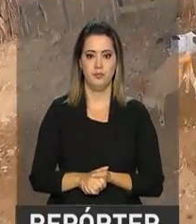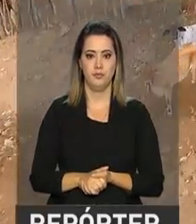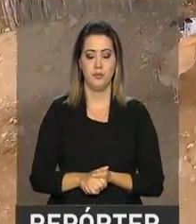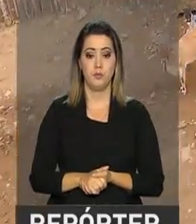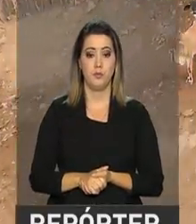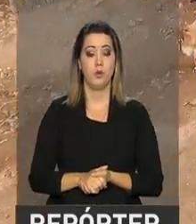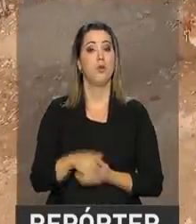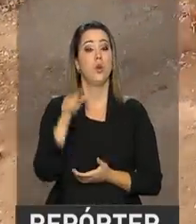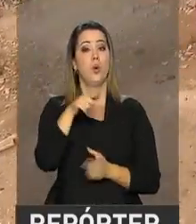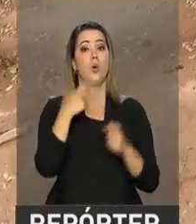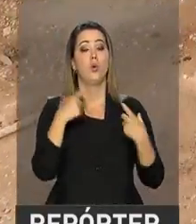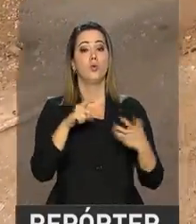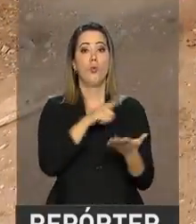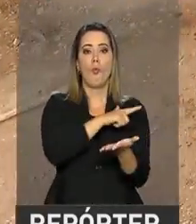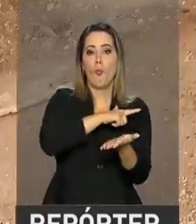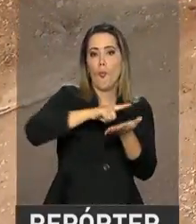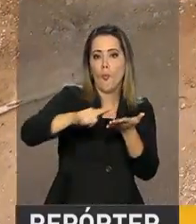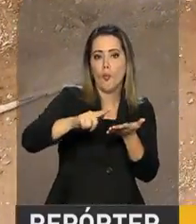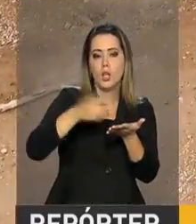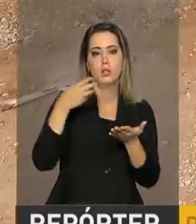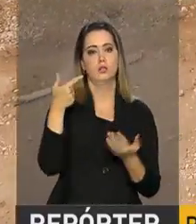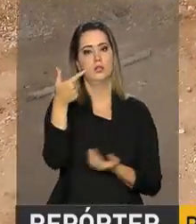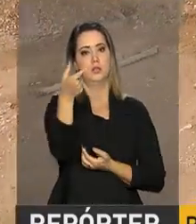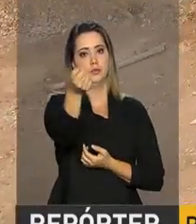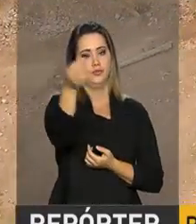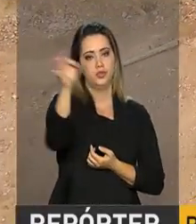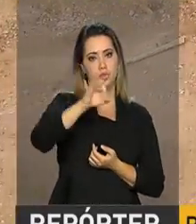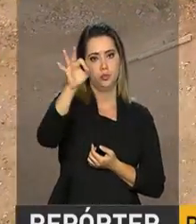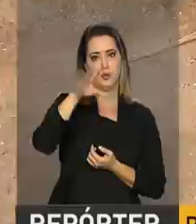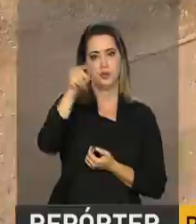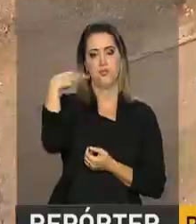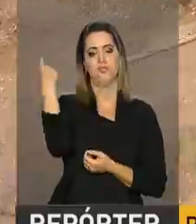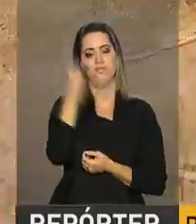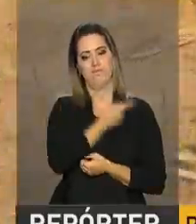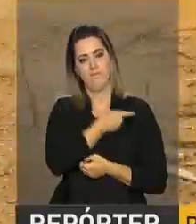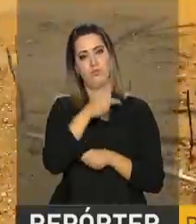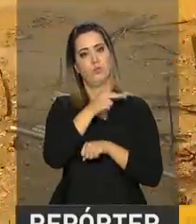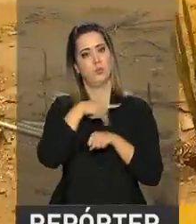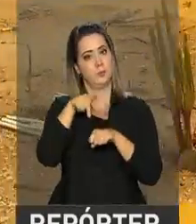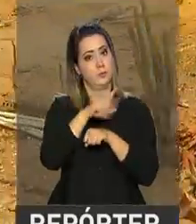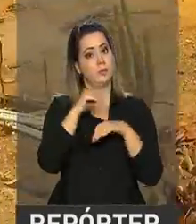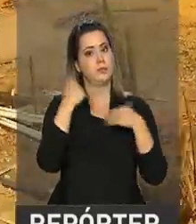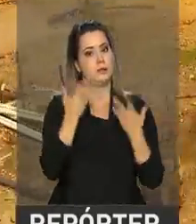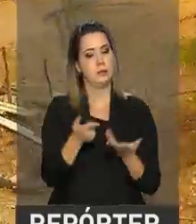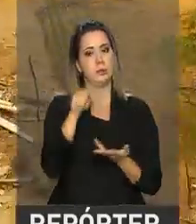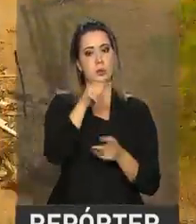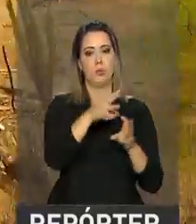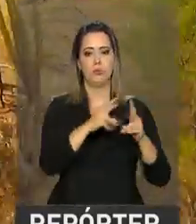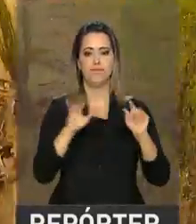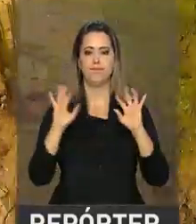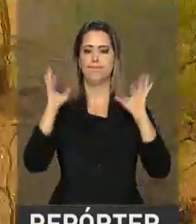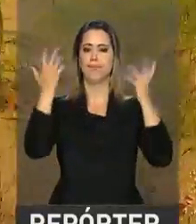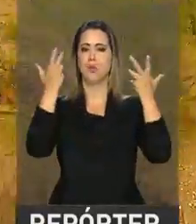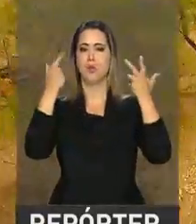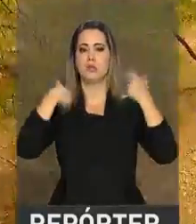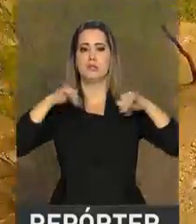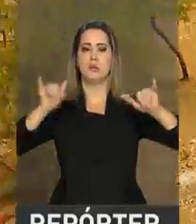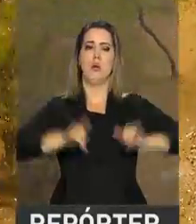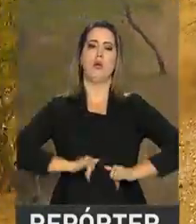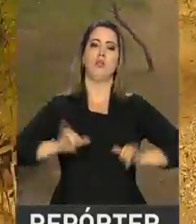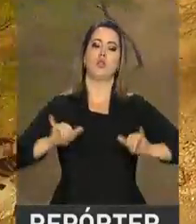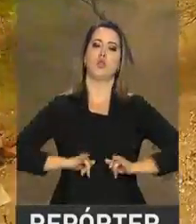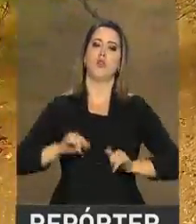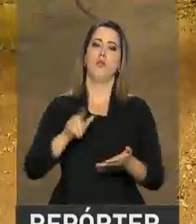O semiárido brasileiro representa quase 20% do território brasileiro e, por causa do tipo de clima, sofre com a